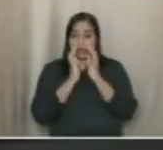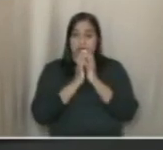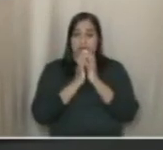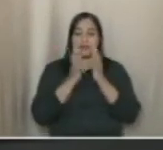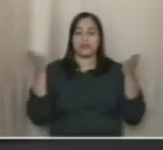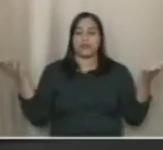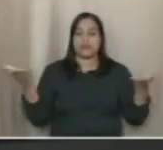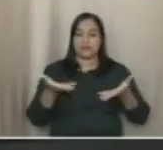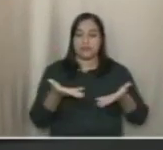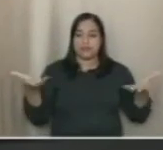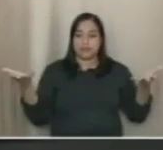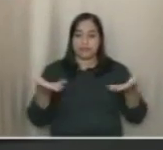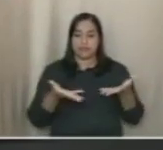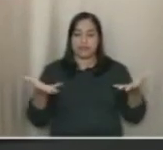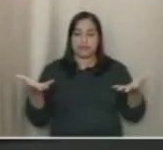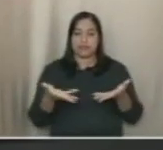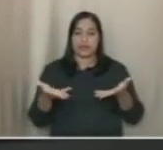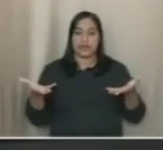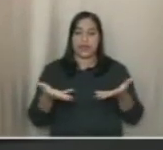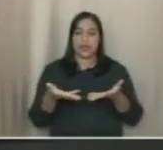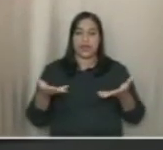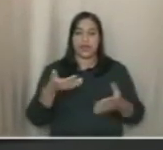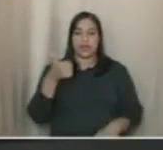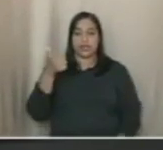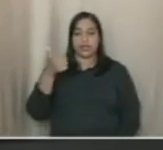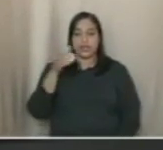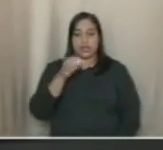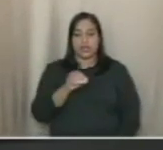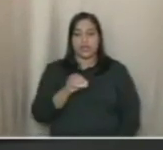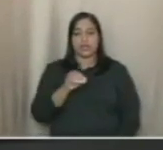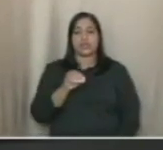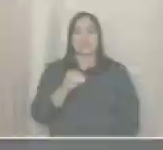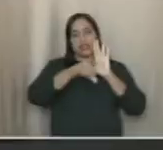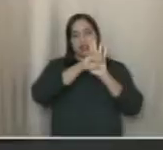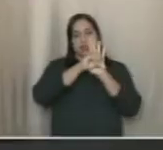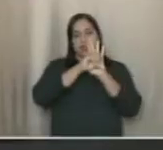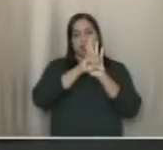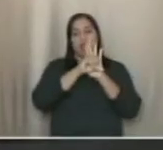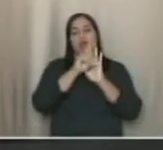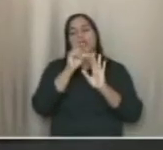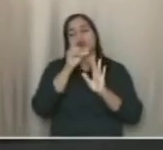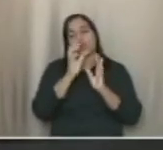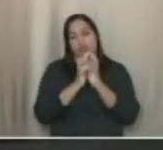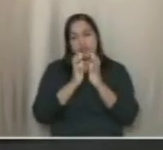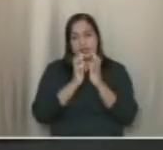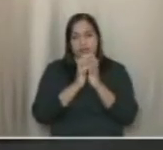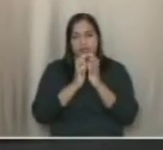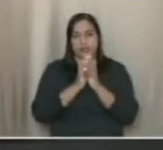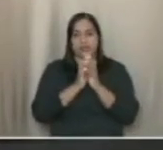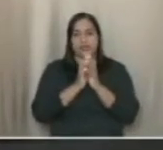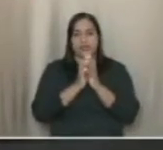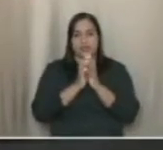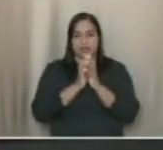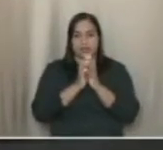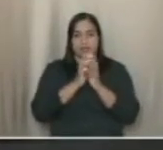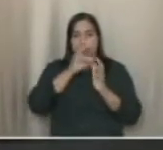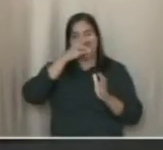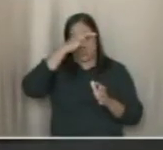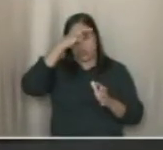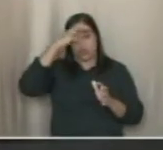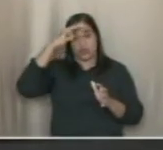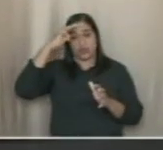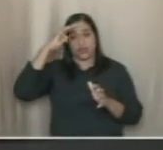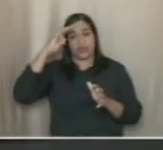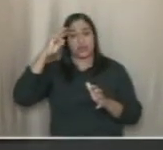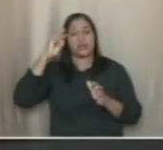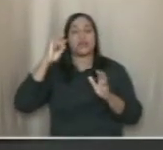acionou a 10ª vara criminal do Recife uma decisão ontem dizendo